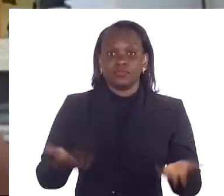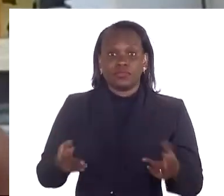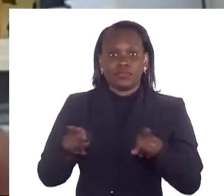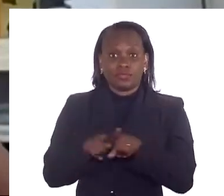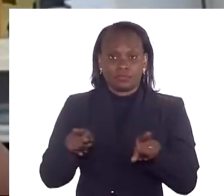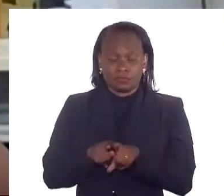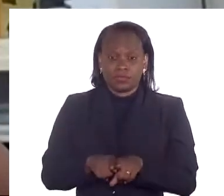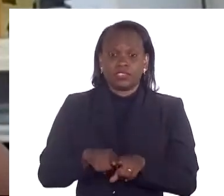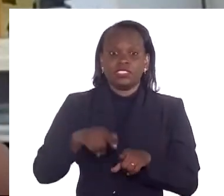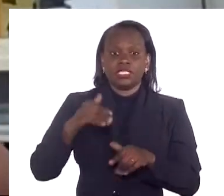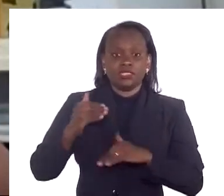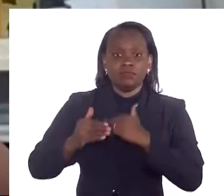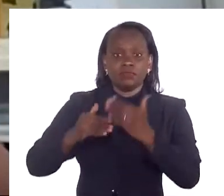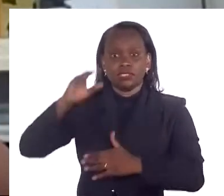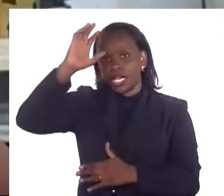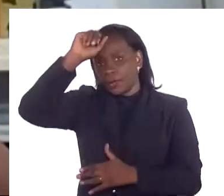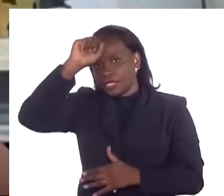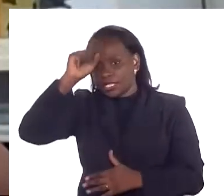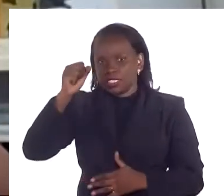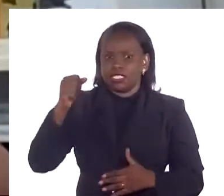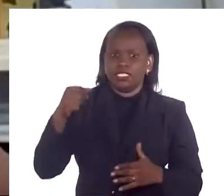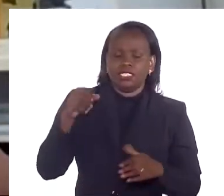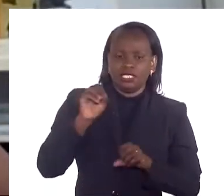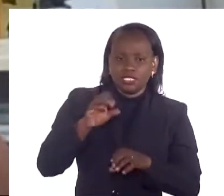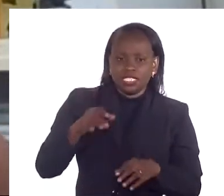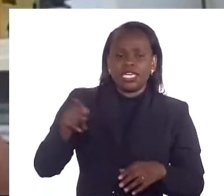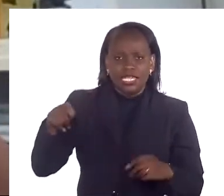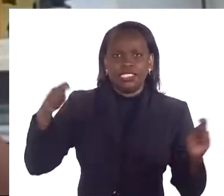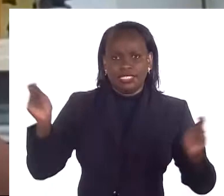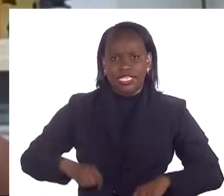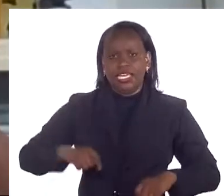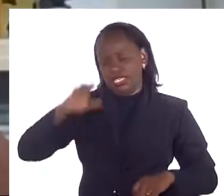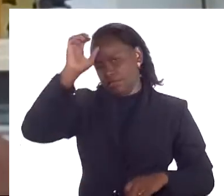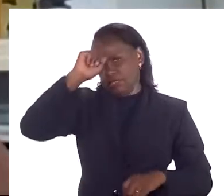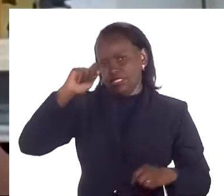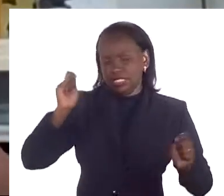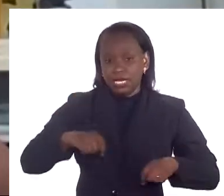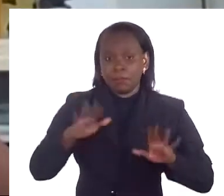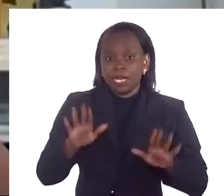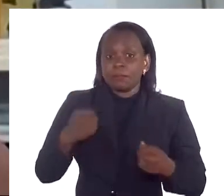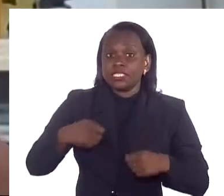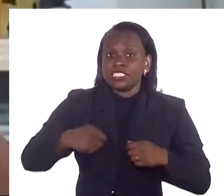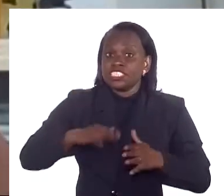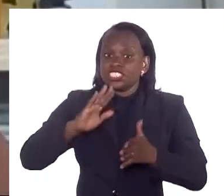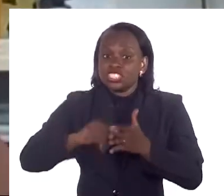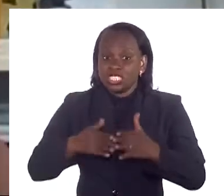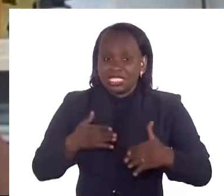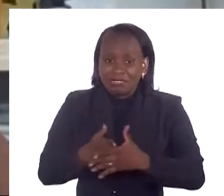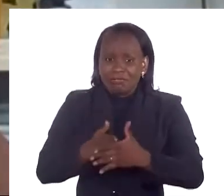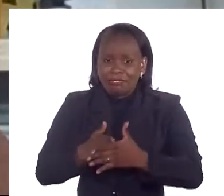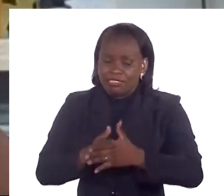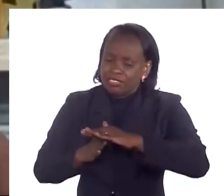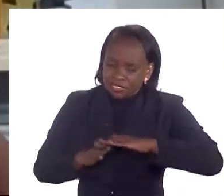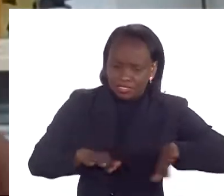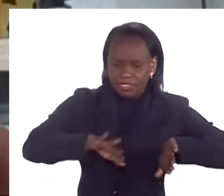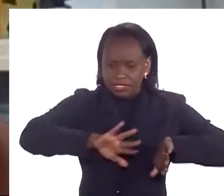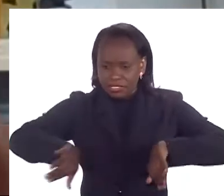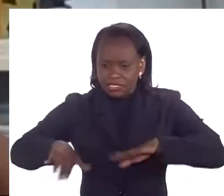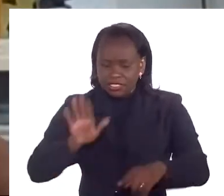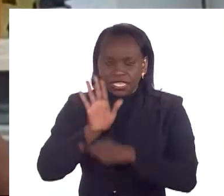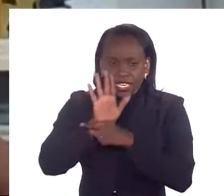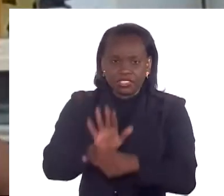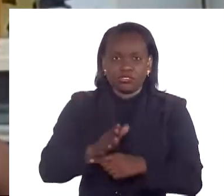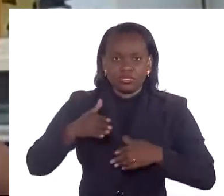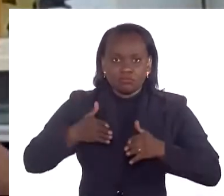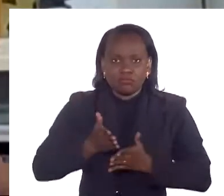e sobre o processo de ensino-aprendizagem, que eles são capazes, desde que nós eliminemos as barreiras que eles encontram lá